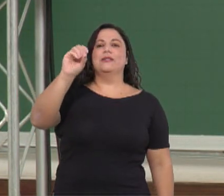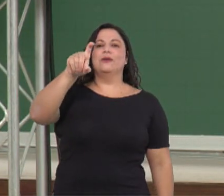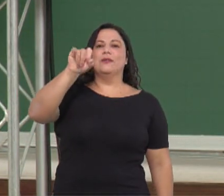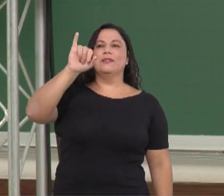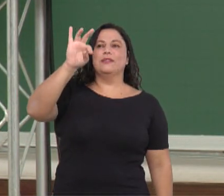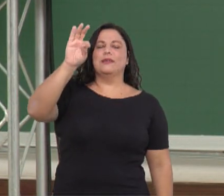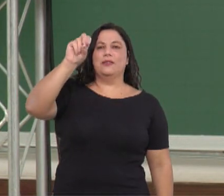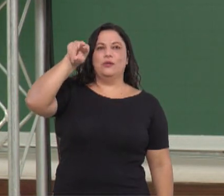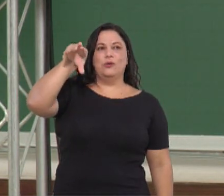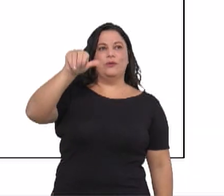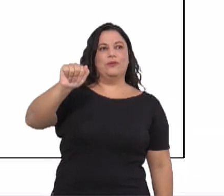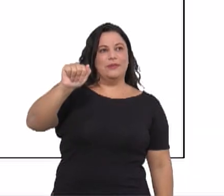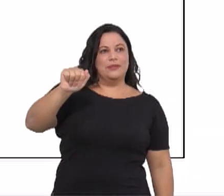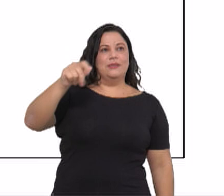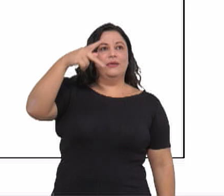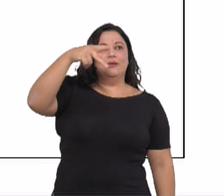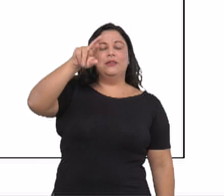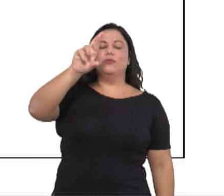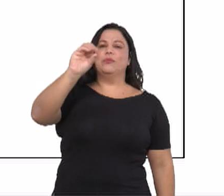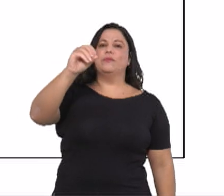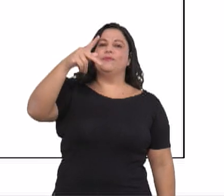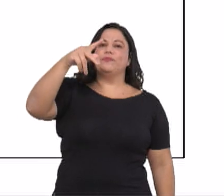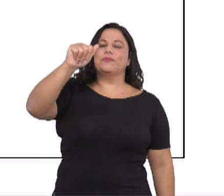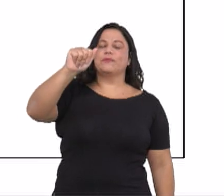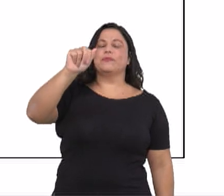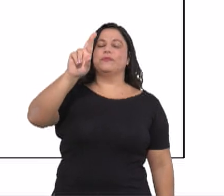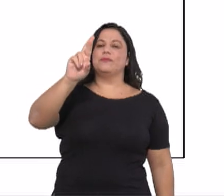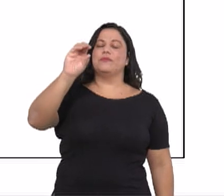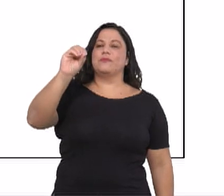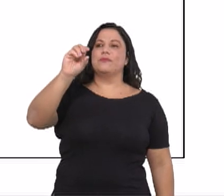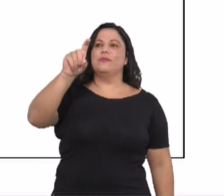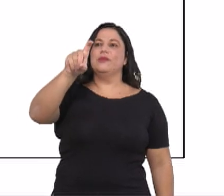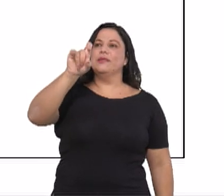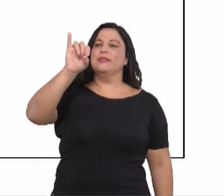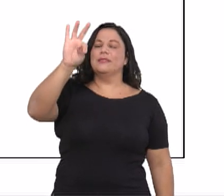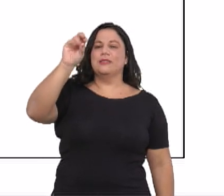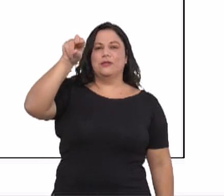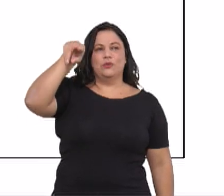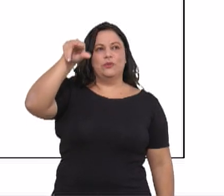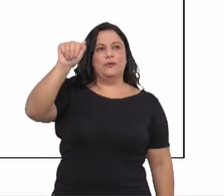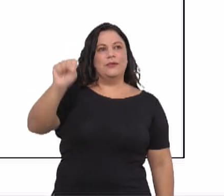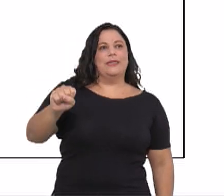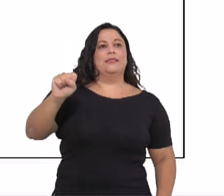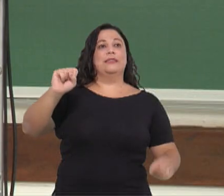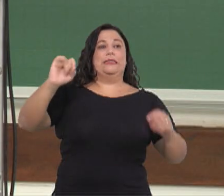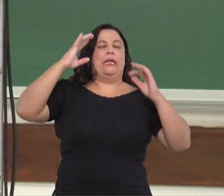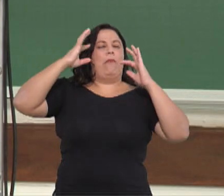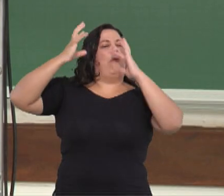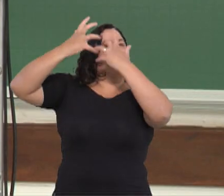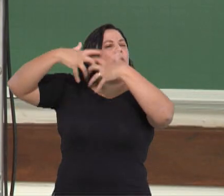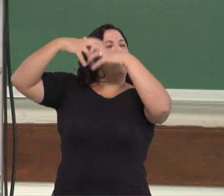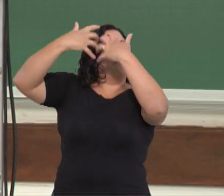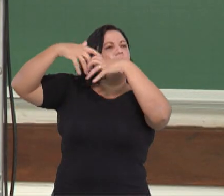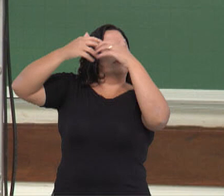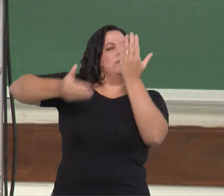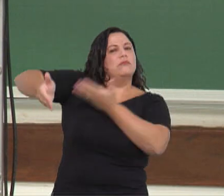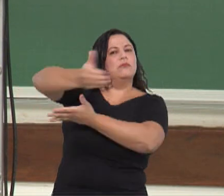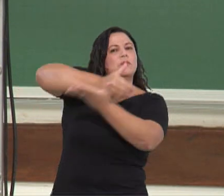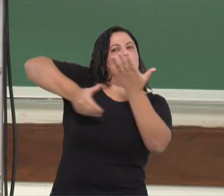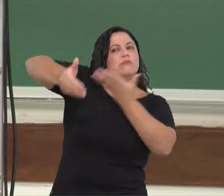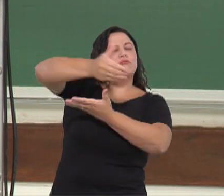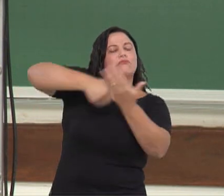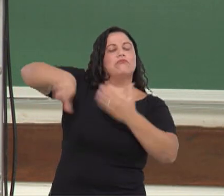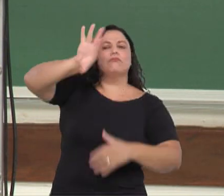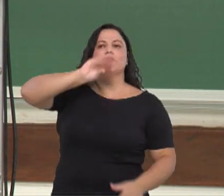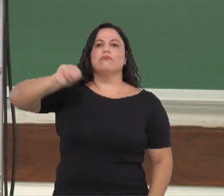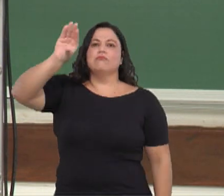proparoxítonas. Refletir sobre a transcrição da linguagem oral. Tudo isso é o que nós vamos